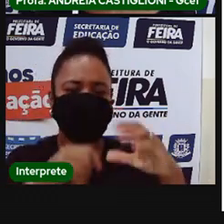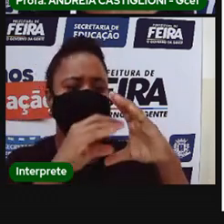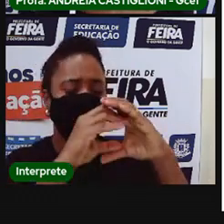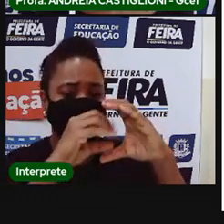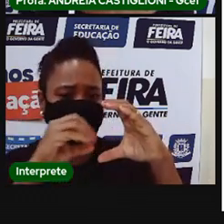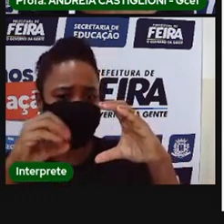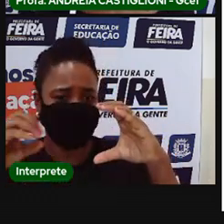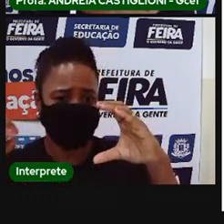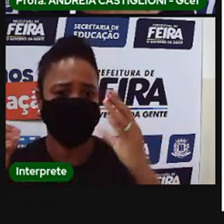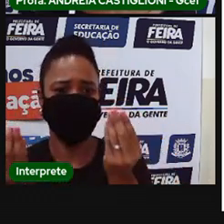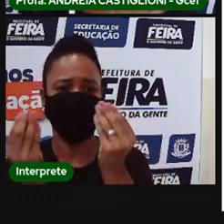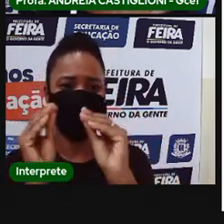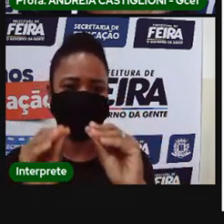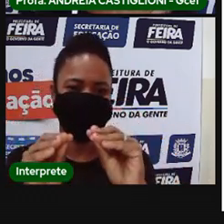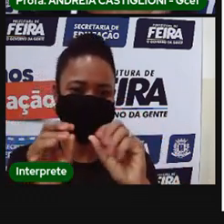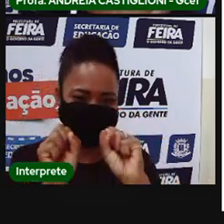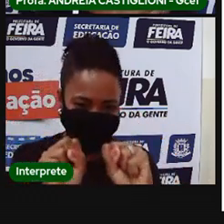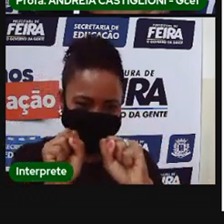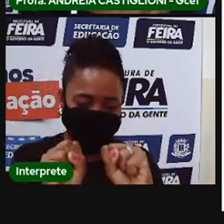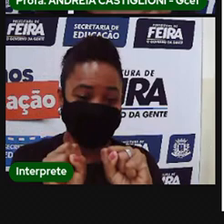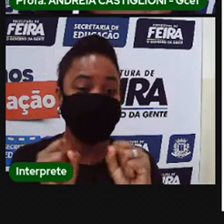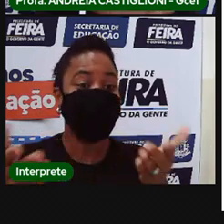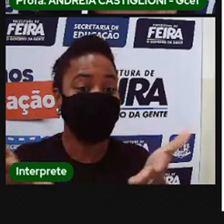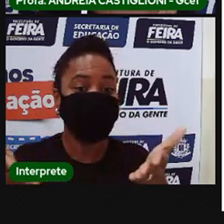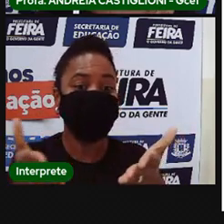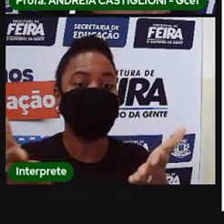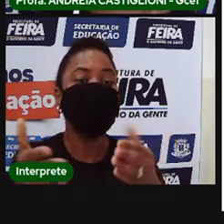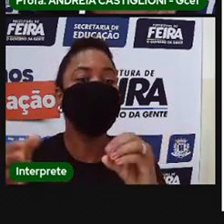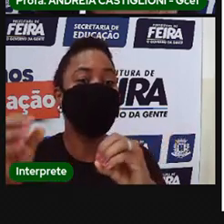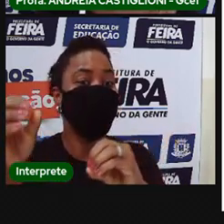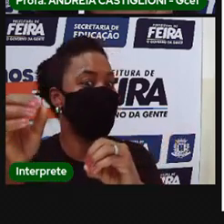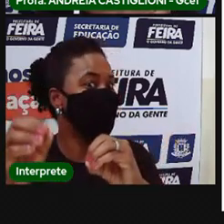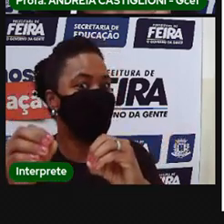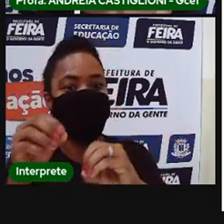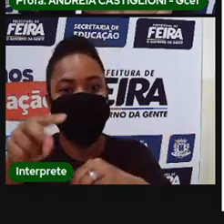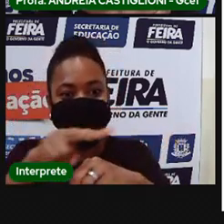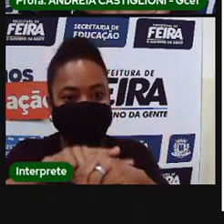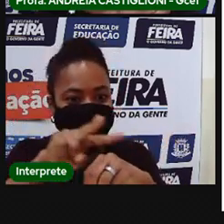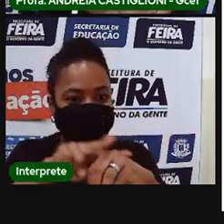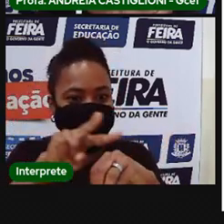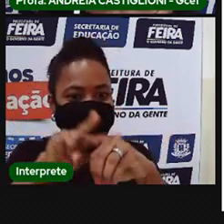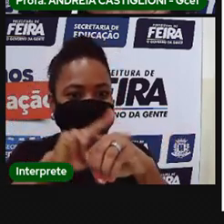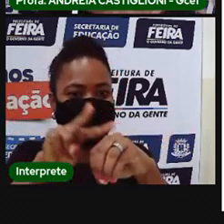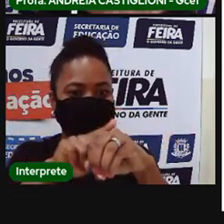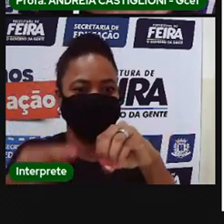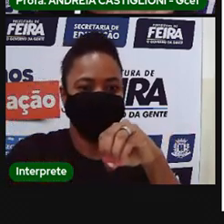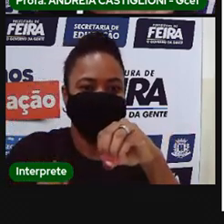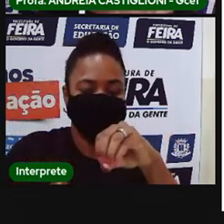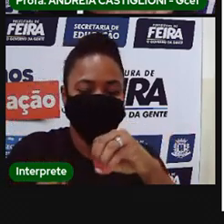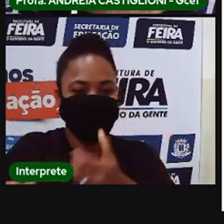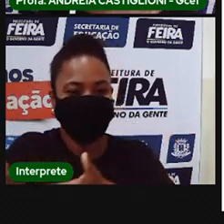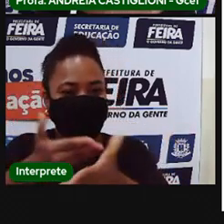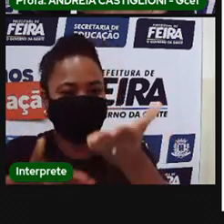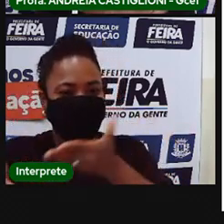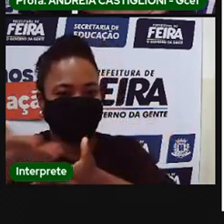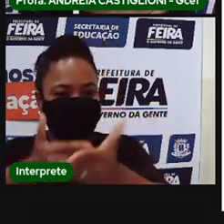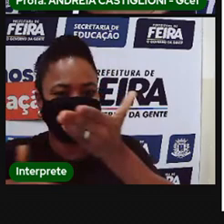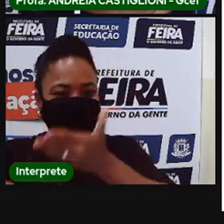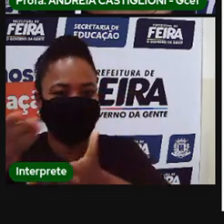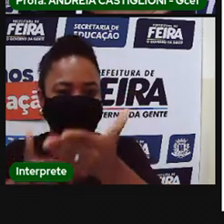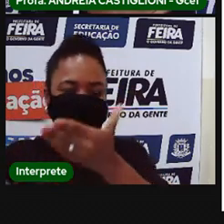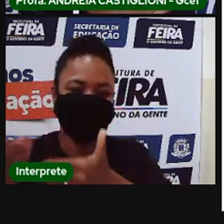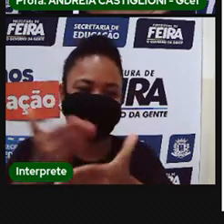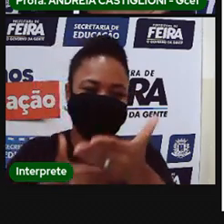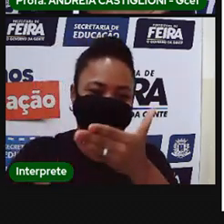interação diferenciada, né? Essa aula online virtual diferente, que vocês depois vão ter. Algumas escolas já vão